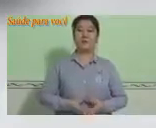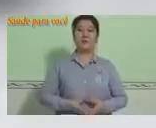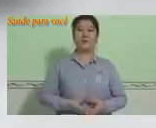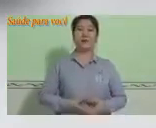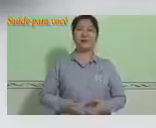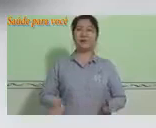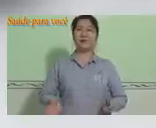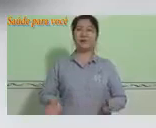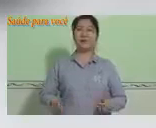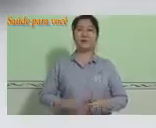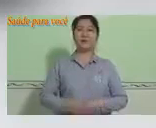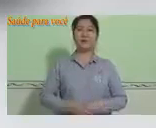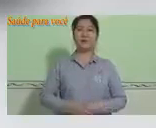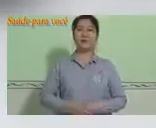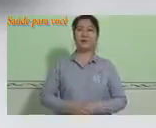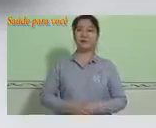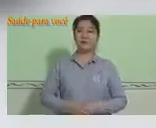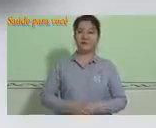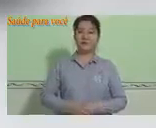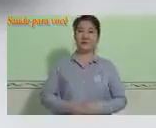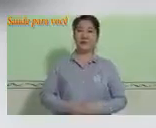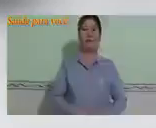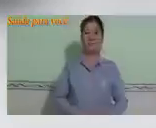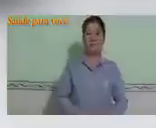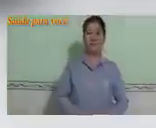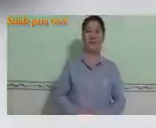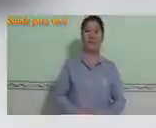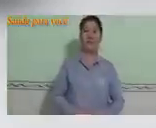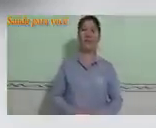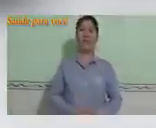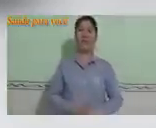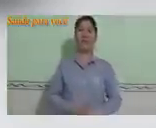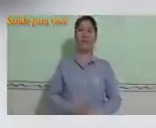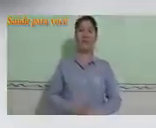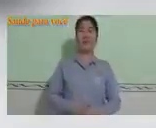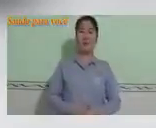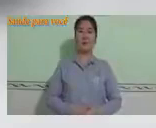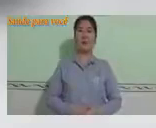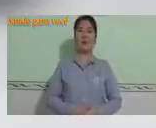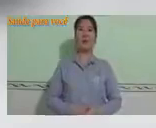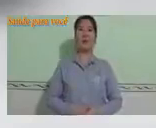horas ao longo do dia, já que o bebê acorda muitas vezes para comer.